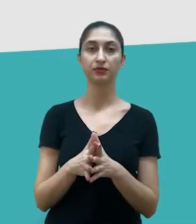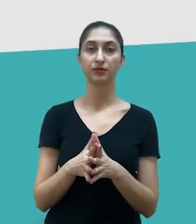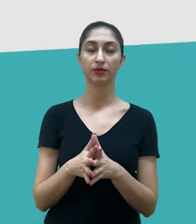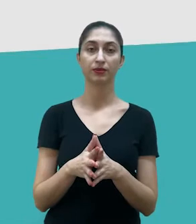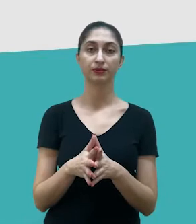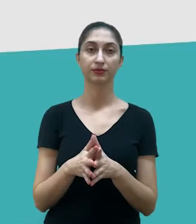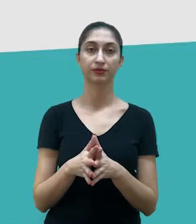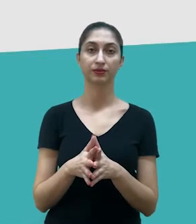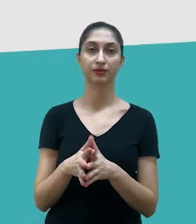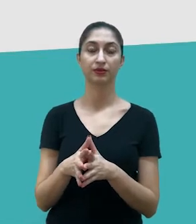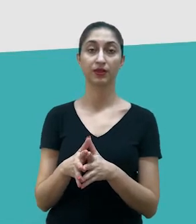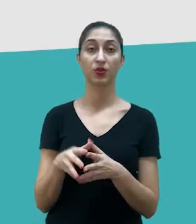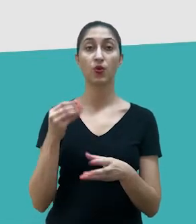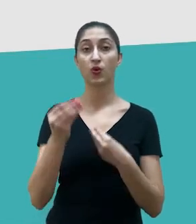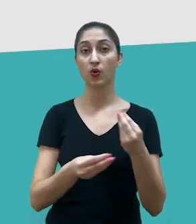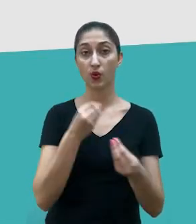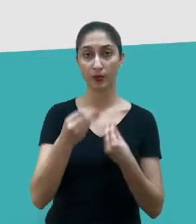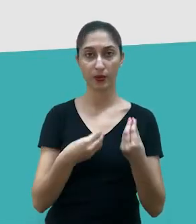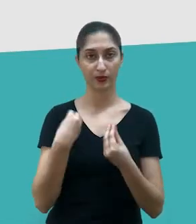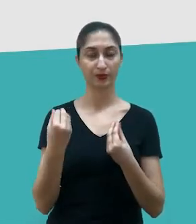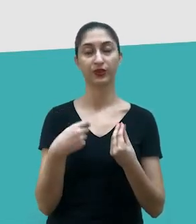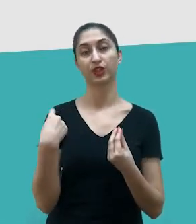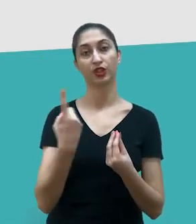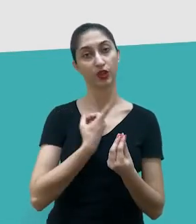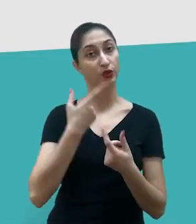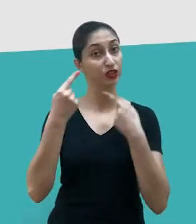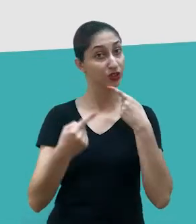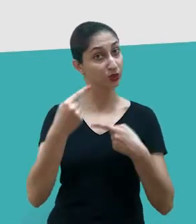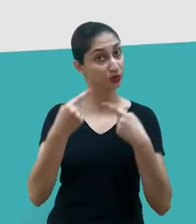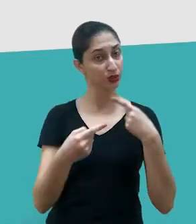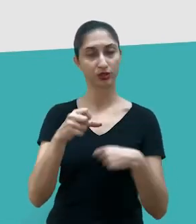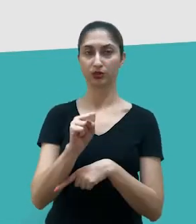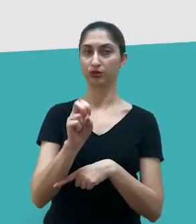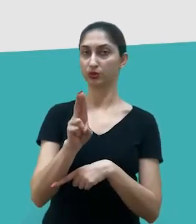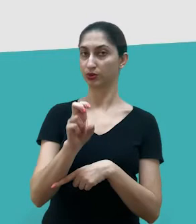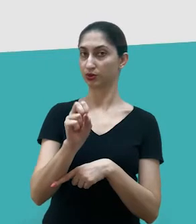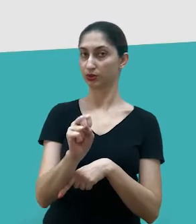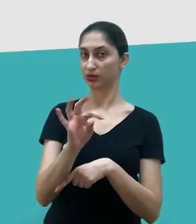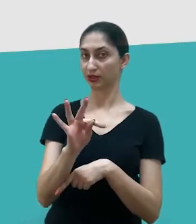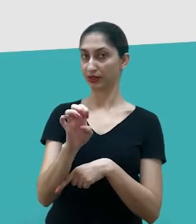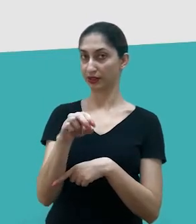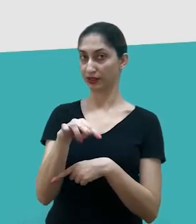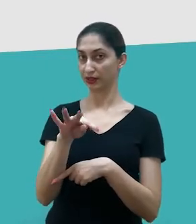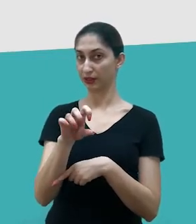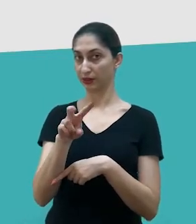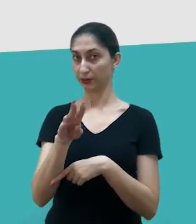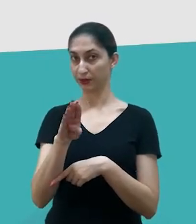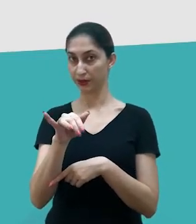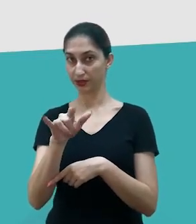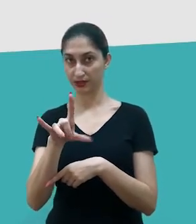a gente vai discutir a sustentabilidade sem